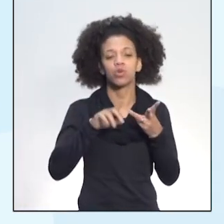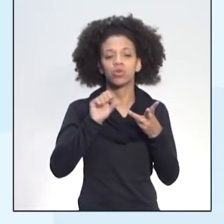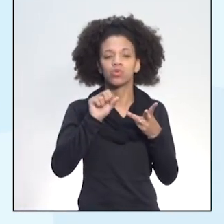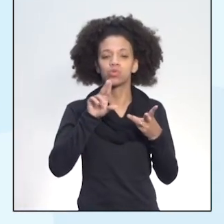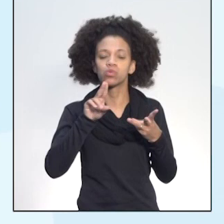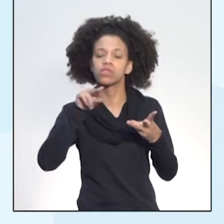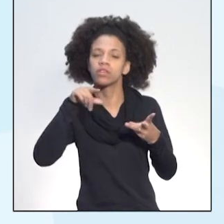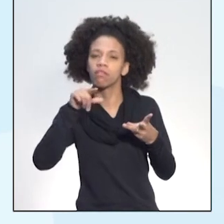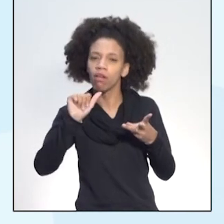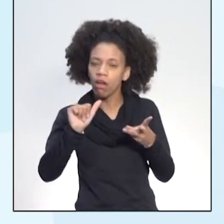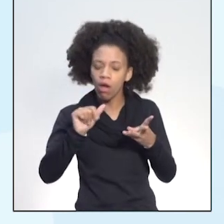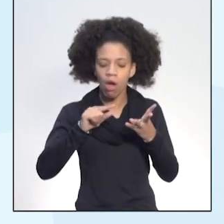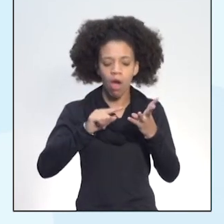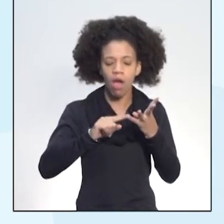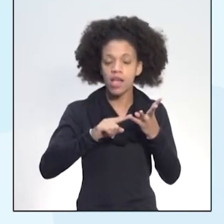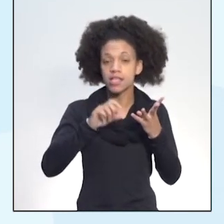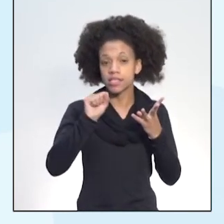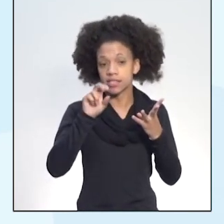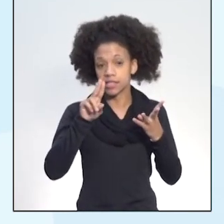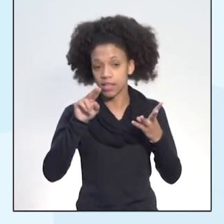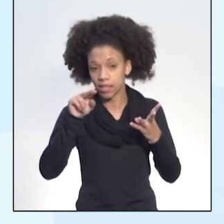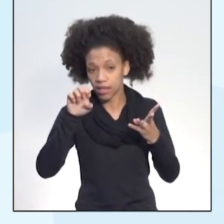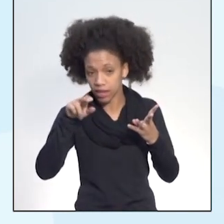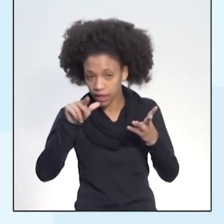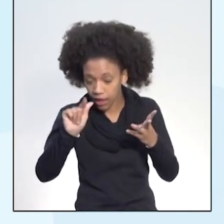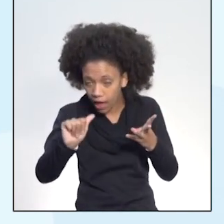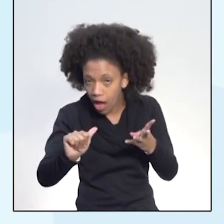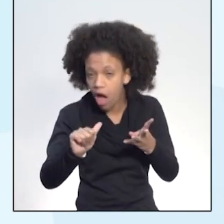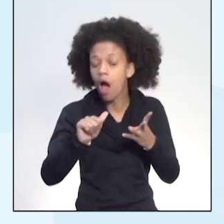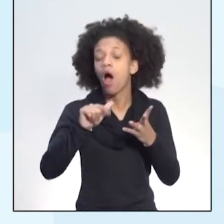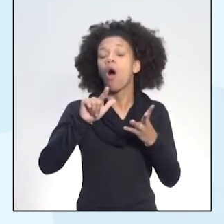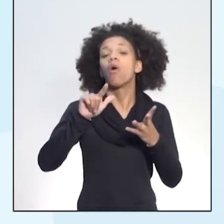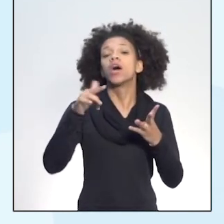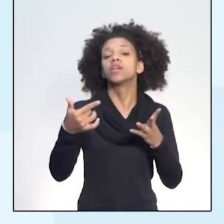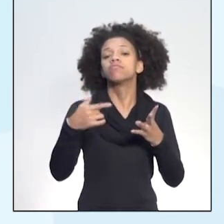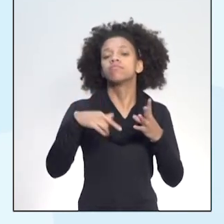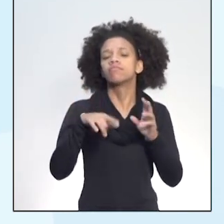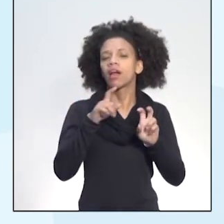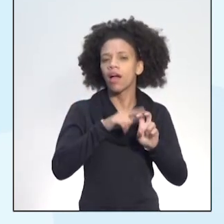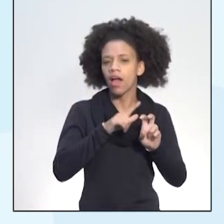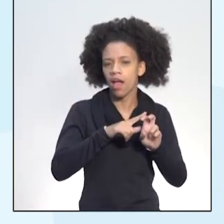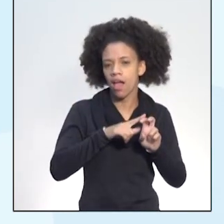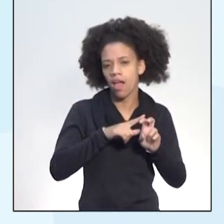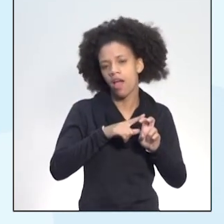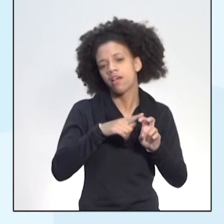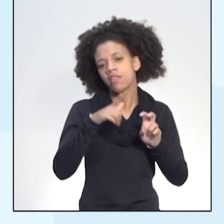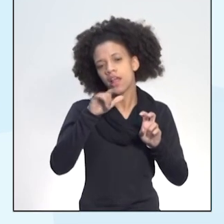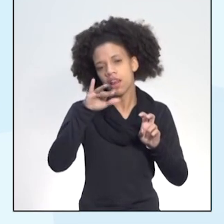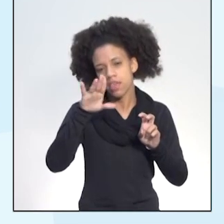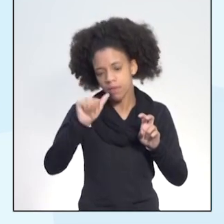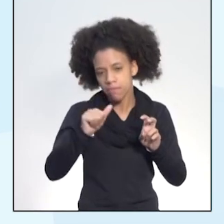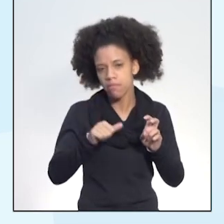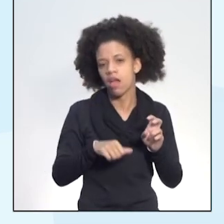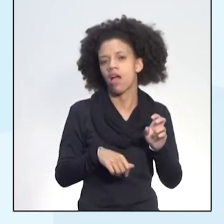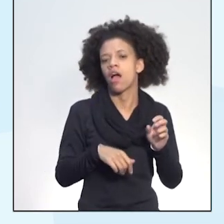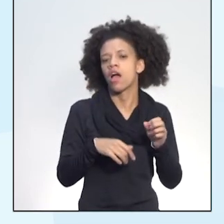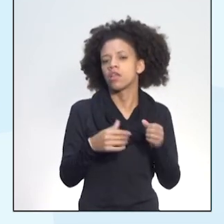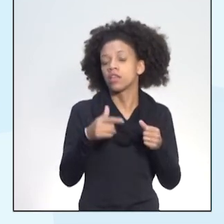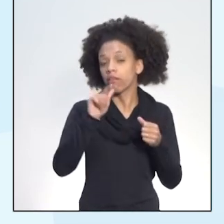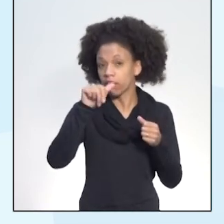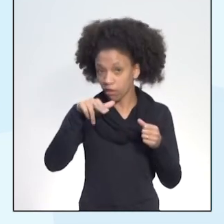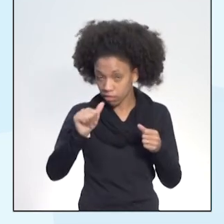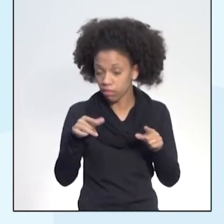de Senegal, de Gana e da Líbia, ok? Portanto, nesse infográfico, nós